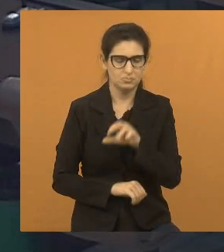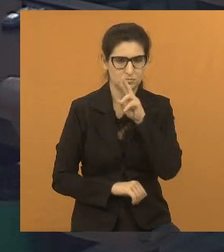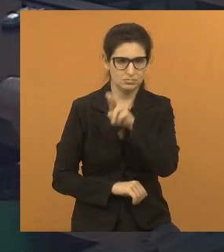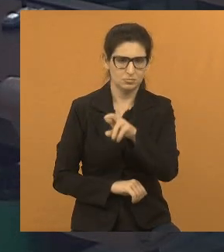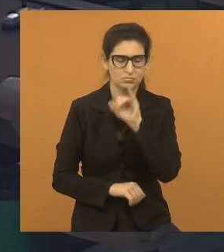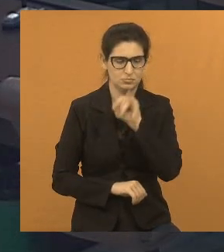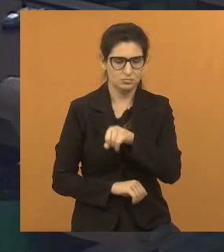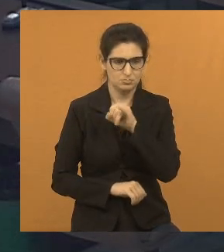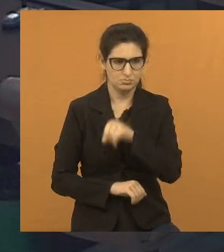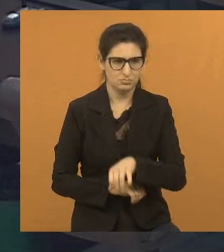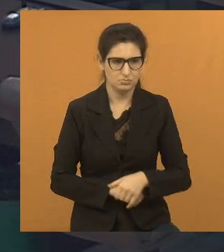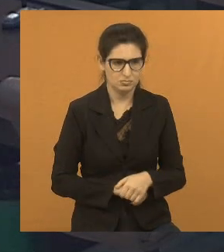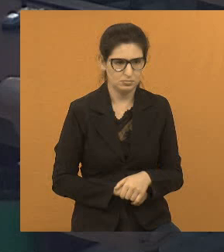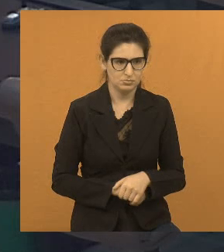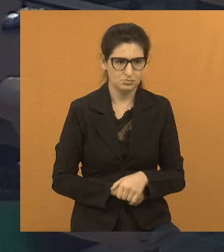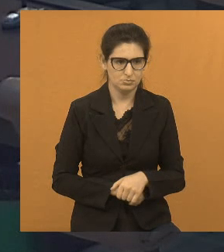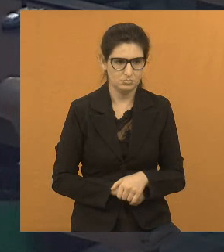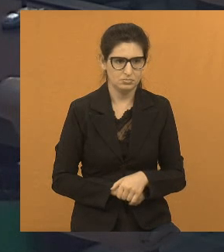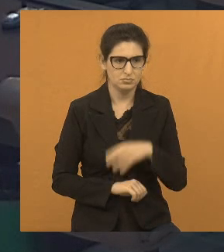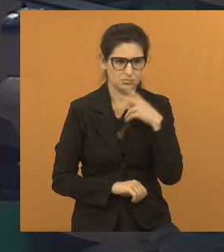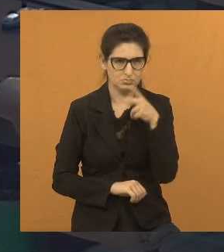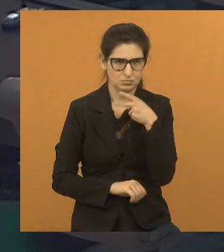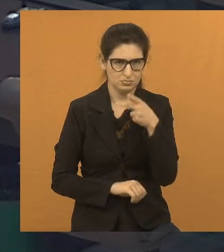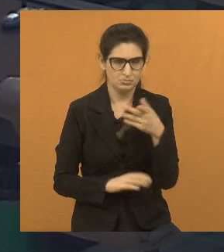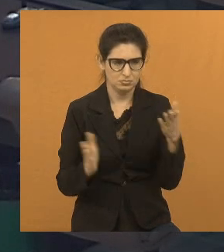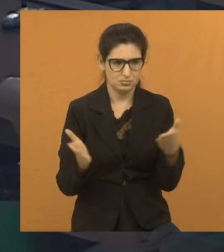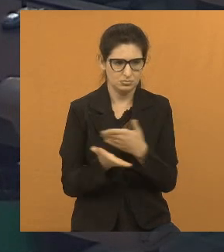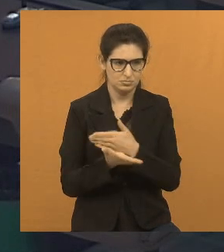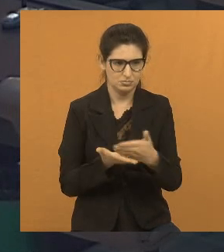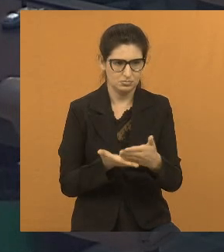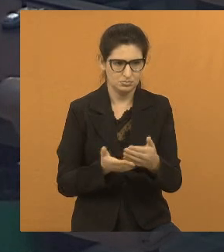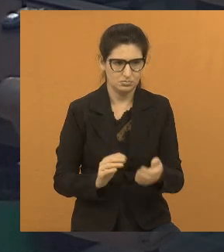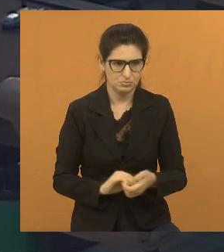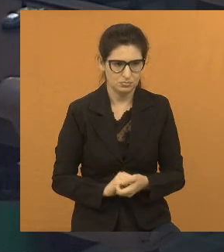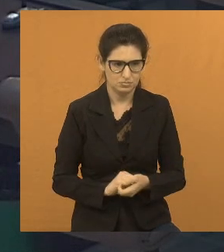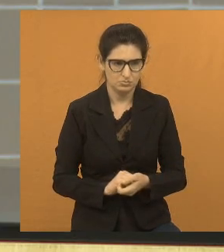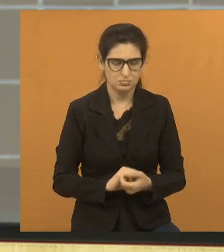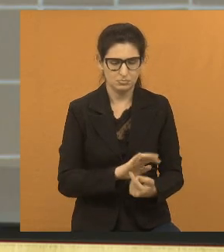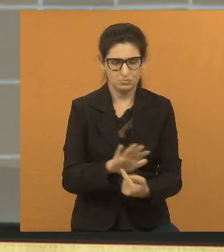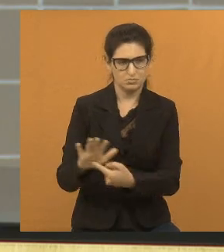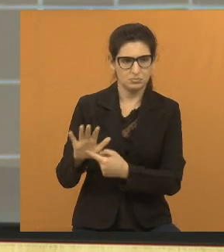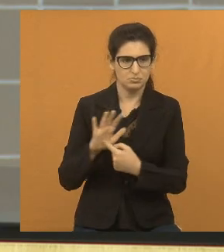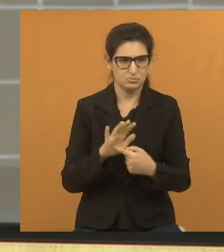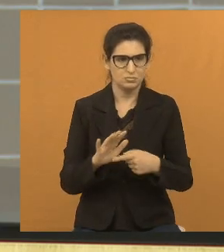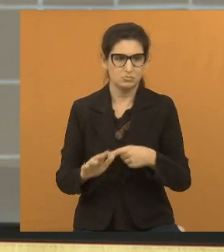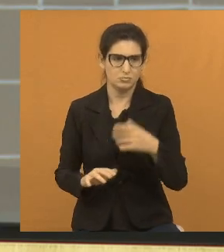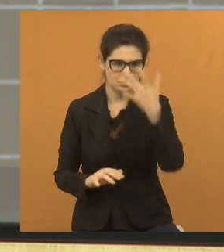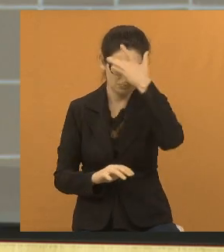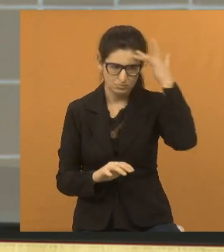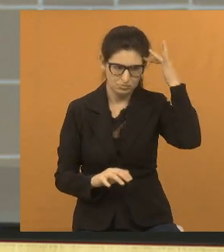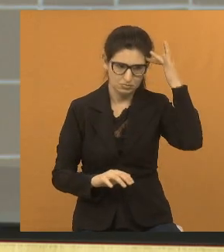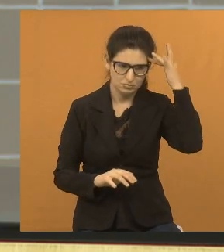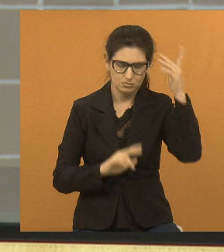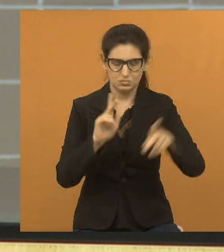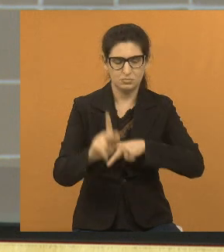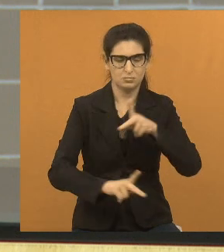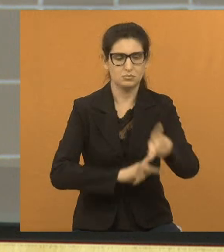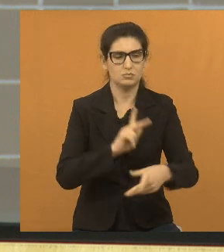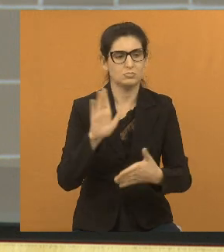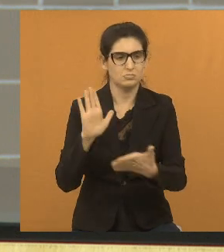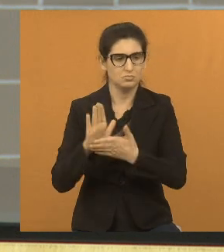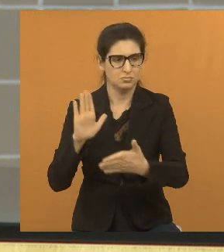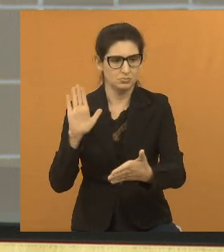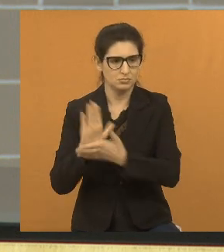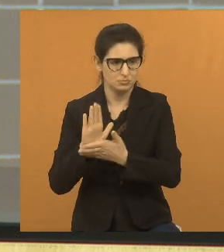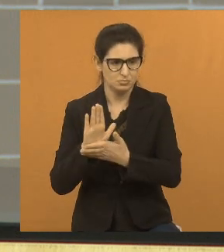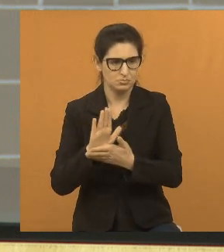recebendo, como a gente falou inicialmente, a questão do texto que a gente está apresentando para a população é uma proposta, né, de alteração, a gente não